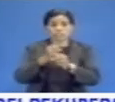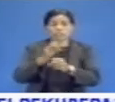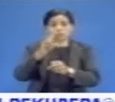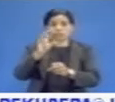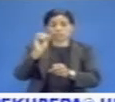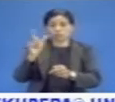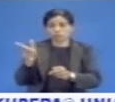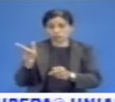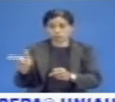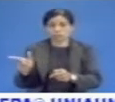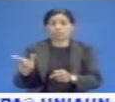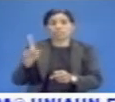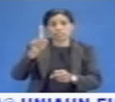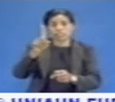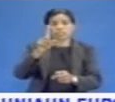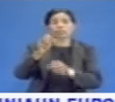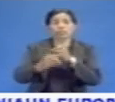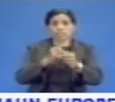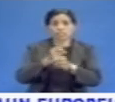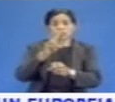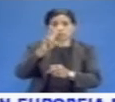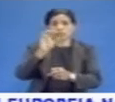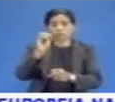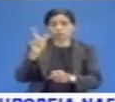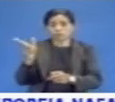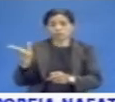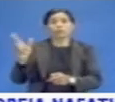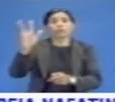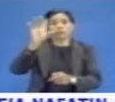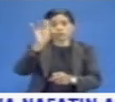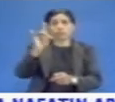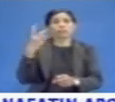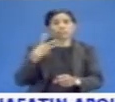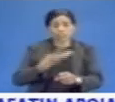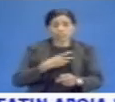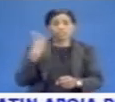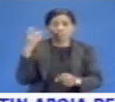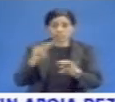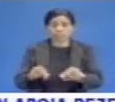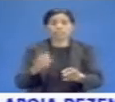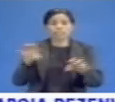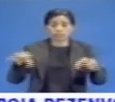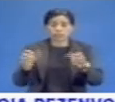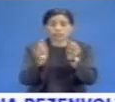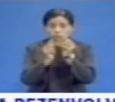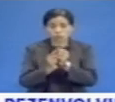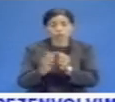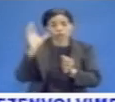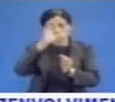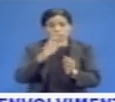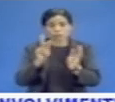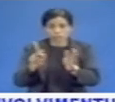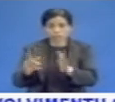to tina rinhurua ronolurecim hito. No ida tem que serviço a mútuo cordi buca plano prioridade e a futuro.